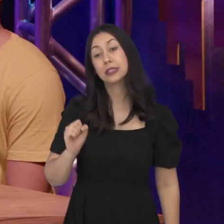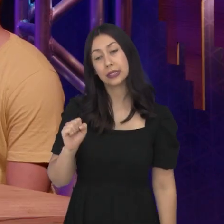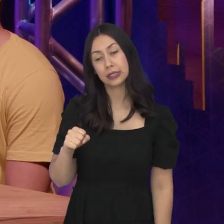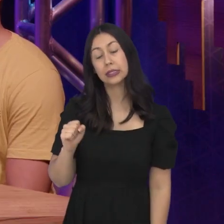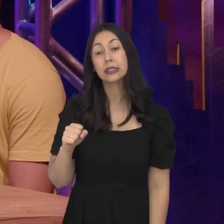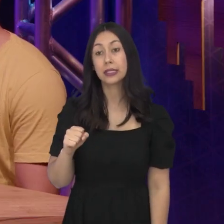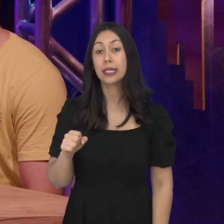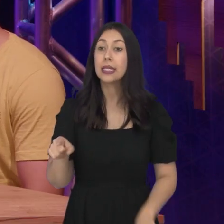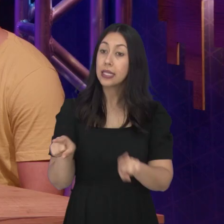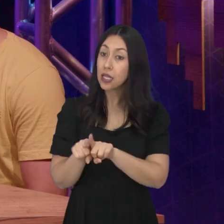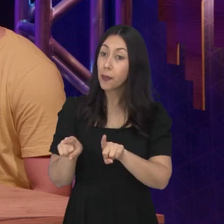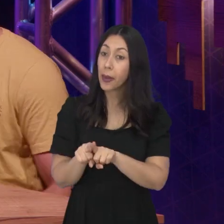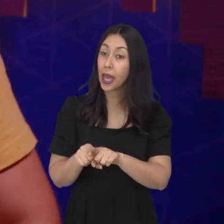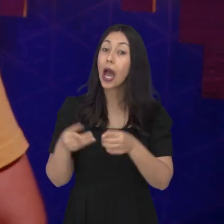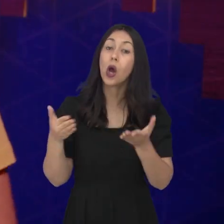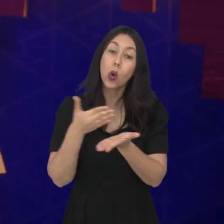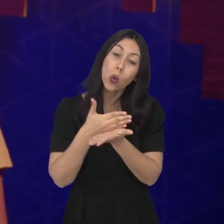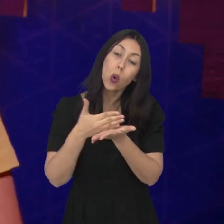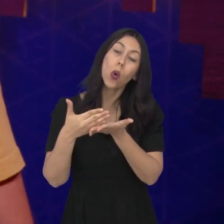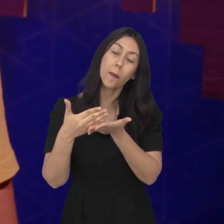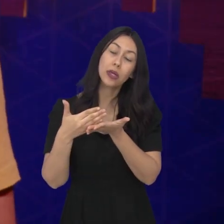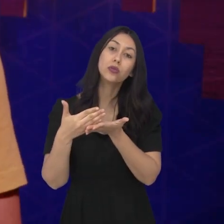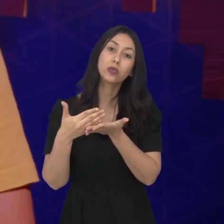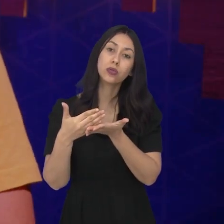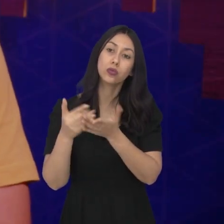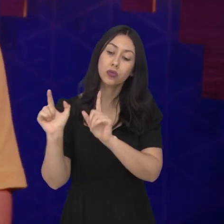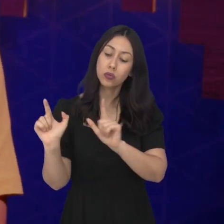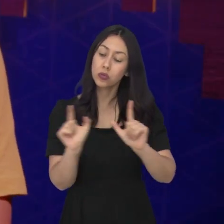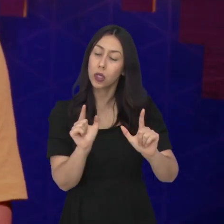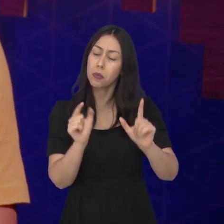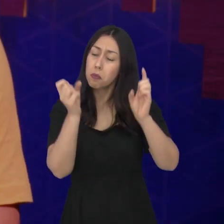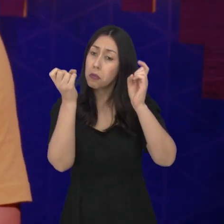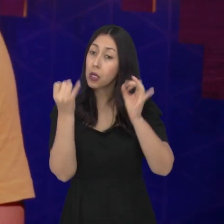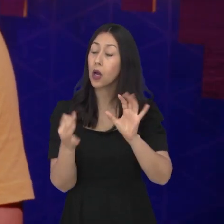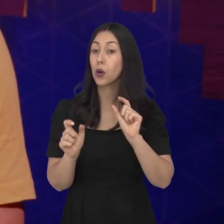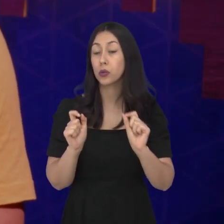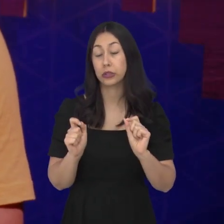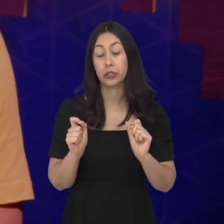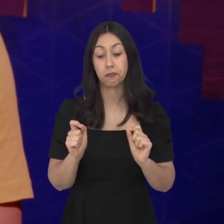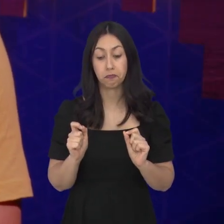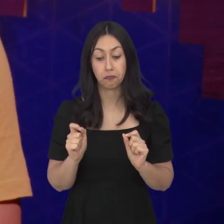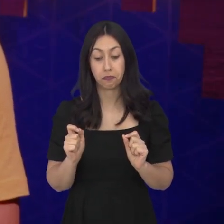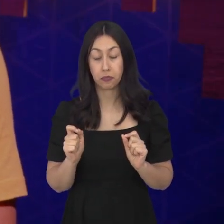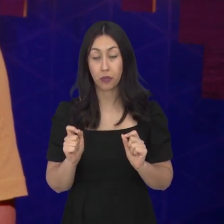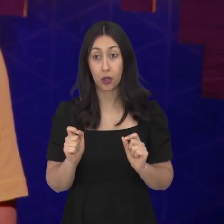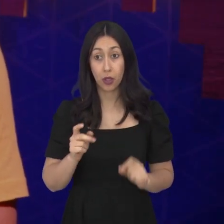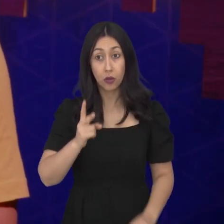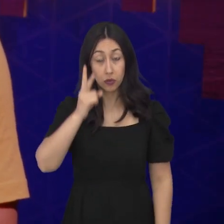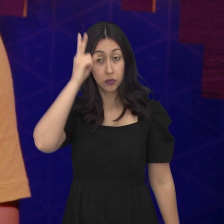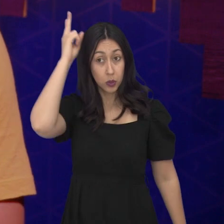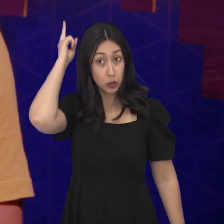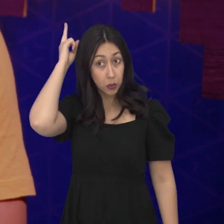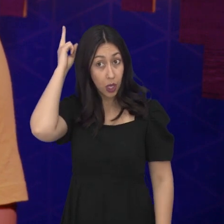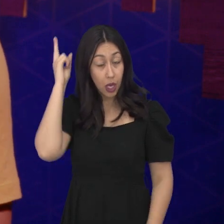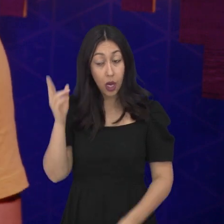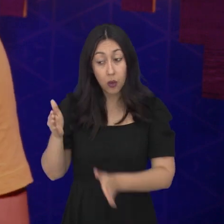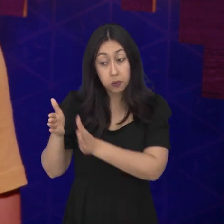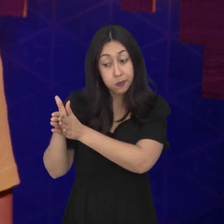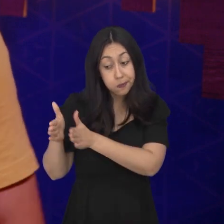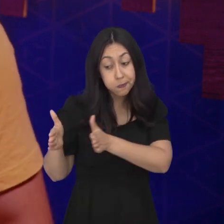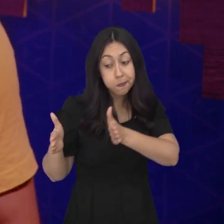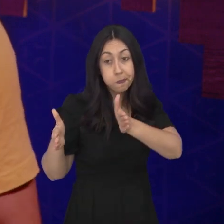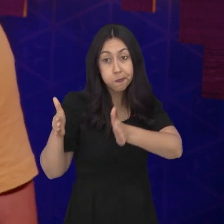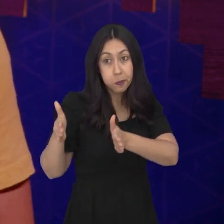eu acho, Vi, que a gente já no começo do programa de hoje, que, né, o vestibular,